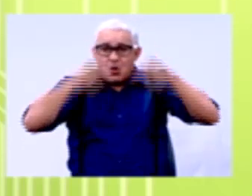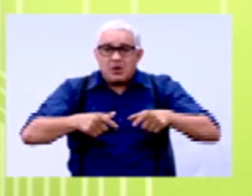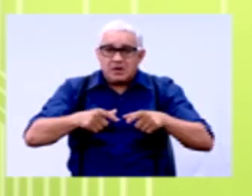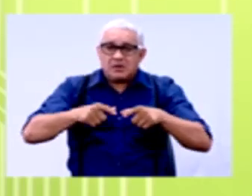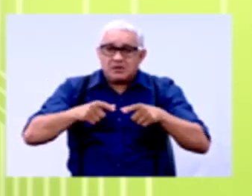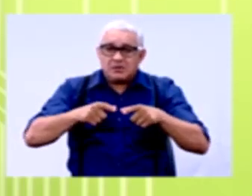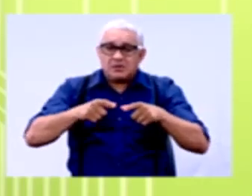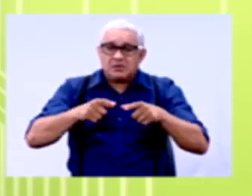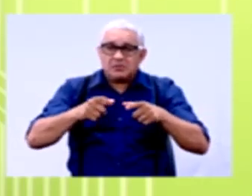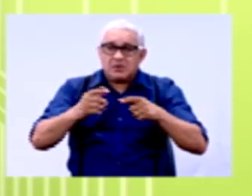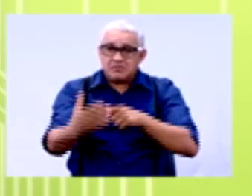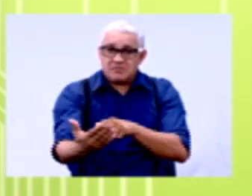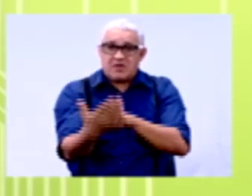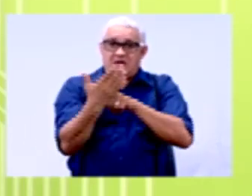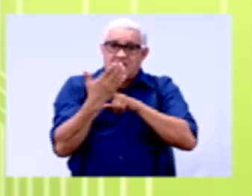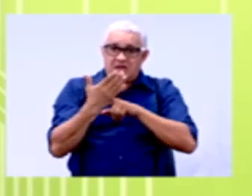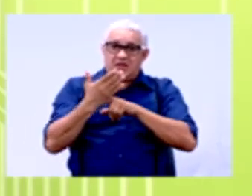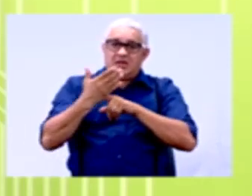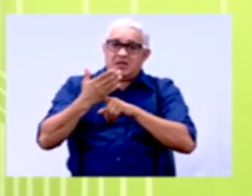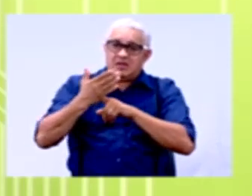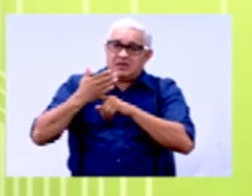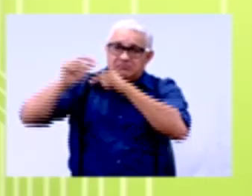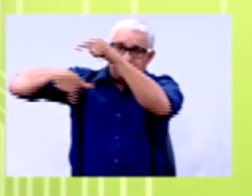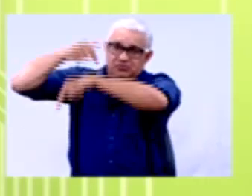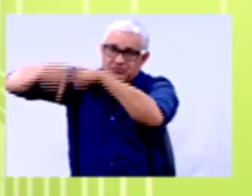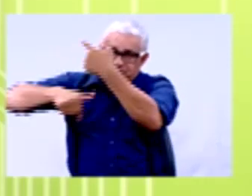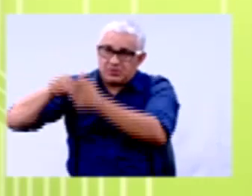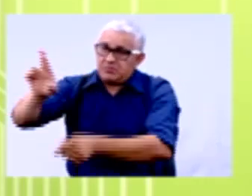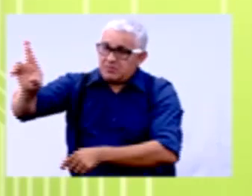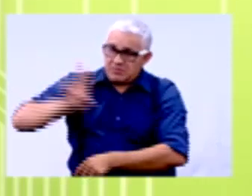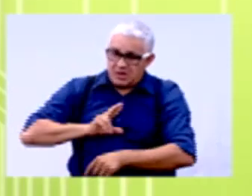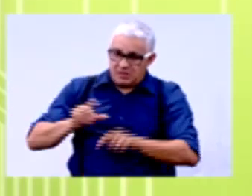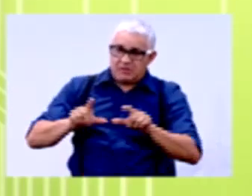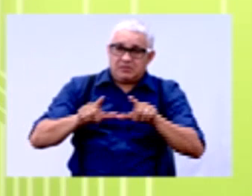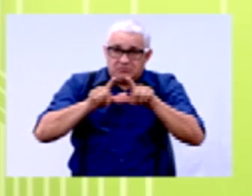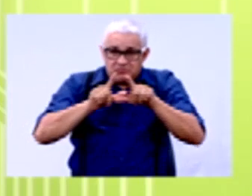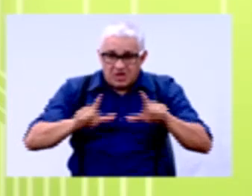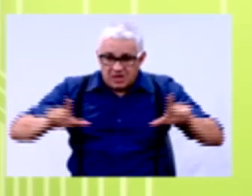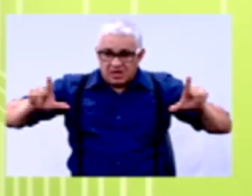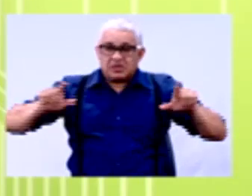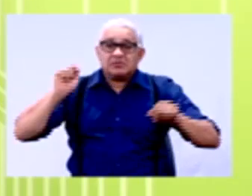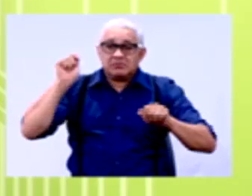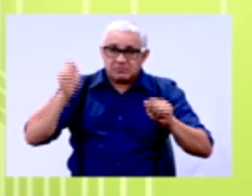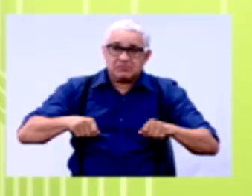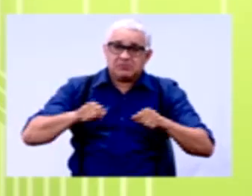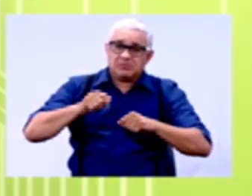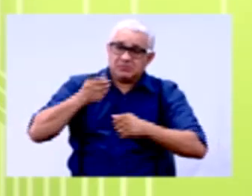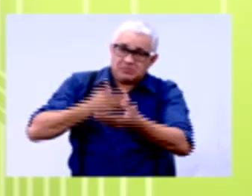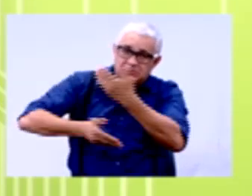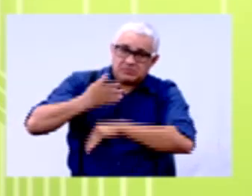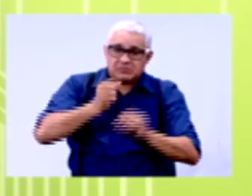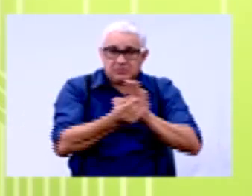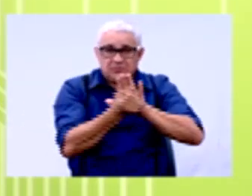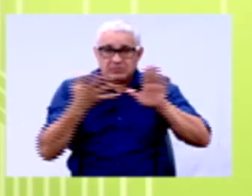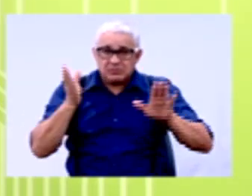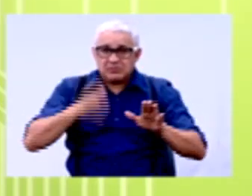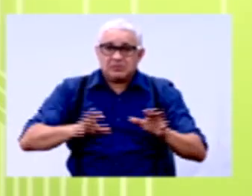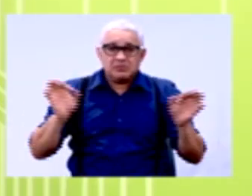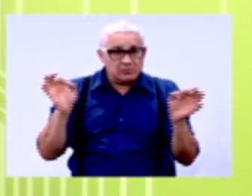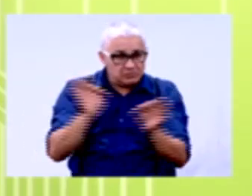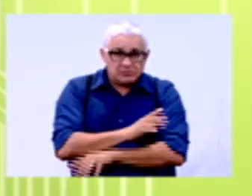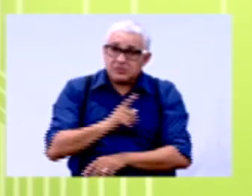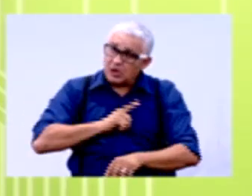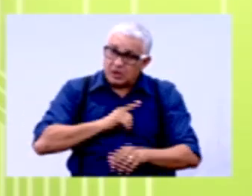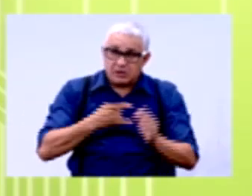as informações, ele vai processar e vai te devolver as informações. E a gente consegue interagir com aplicativos já